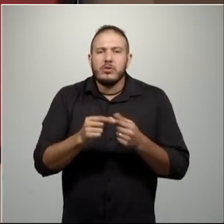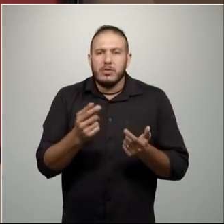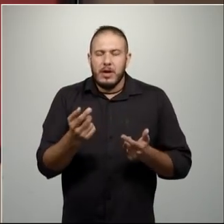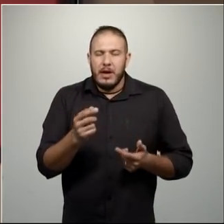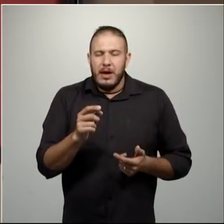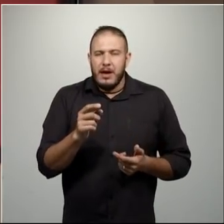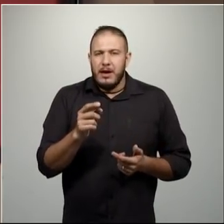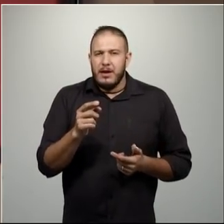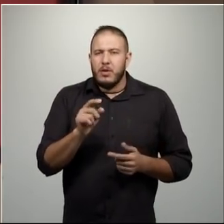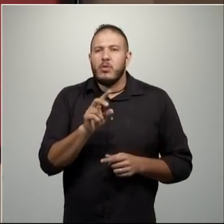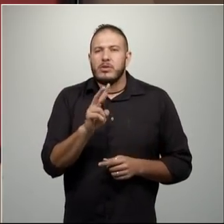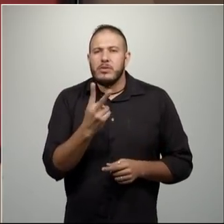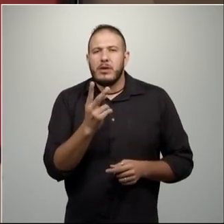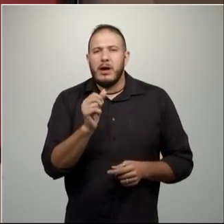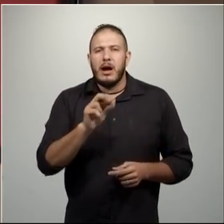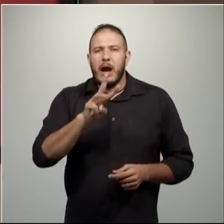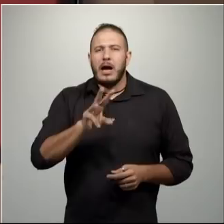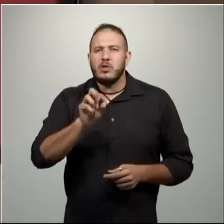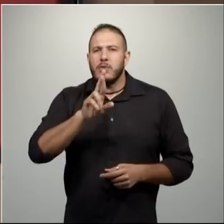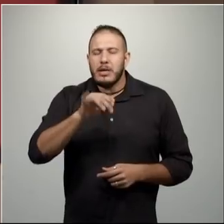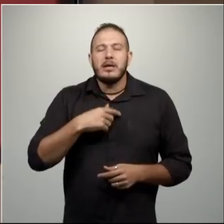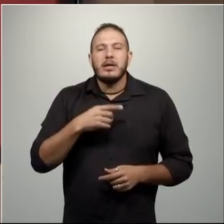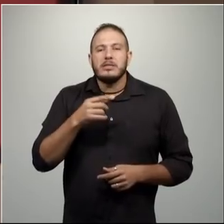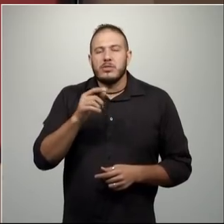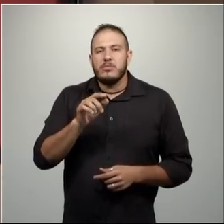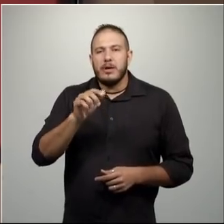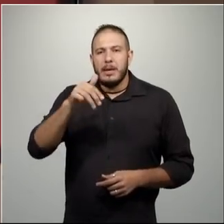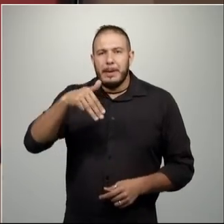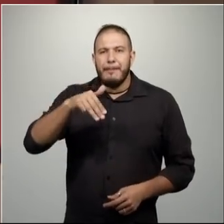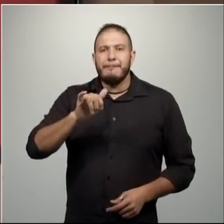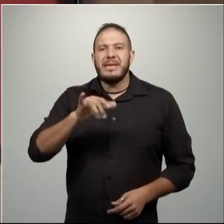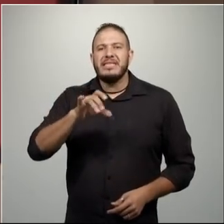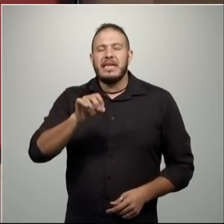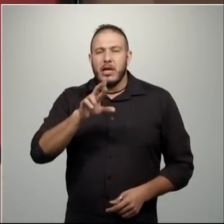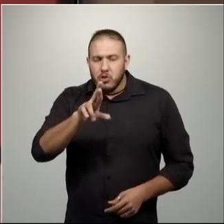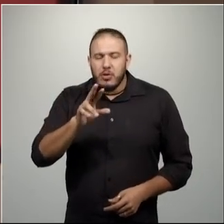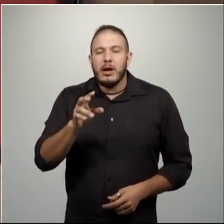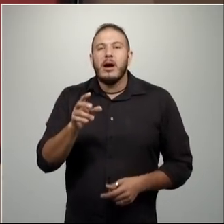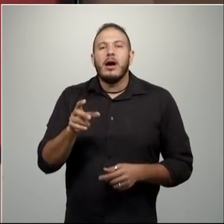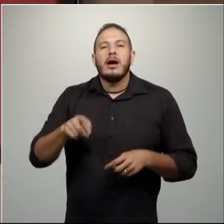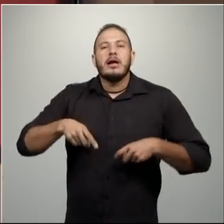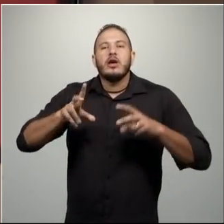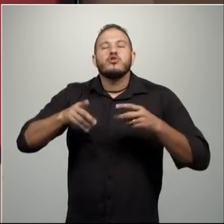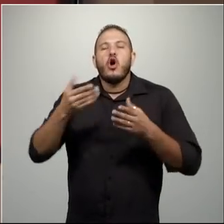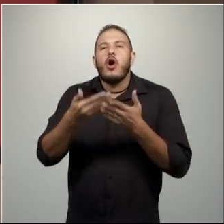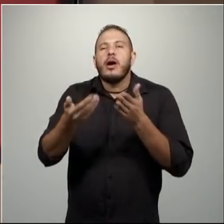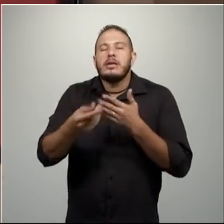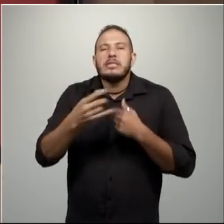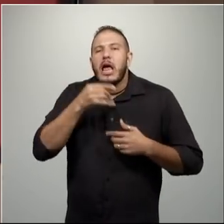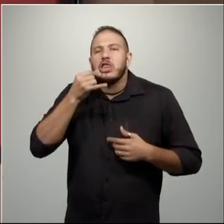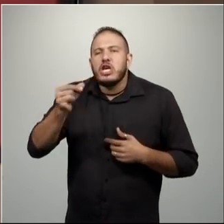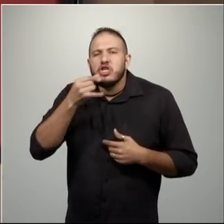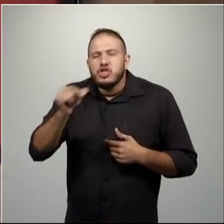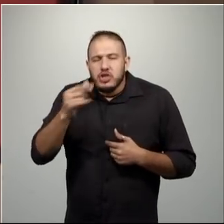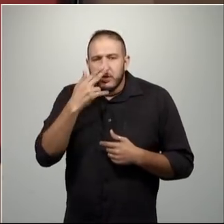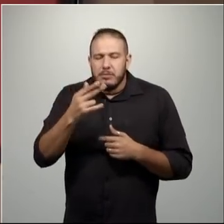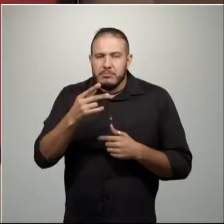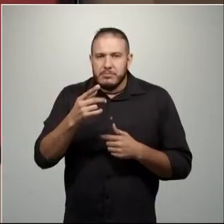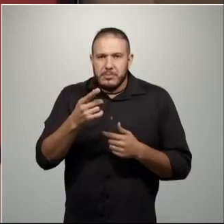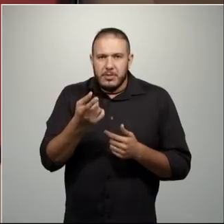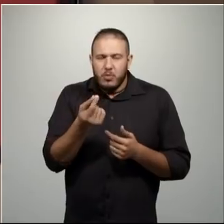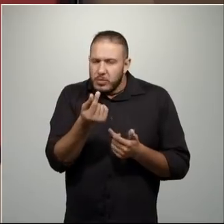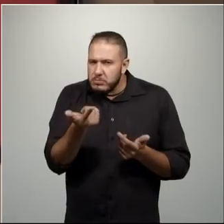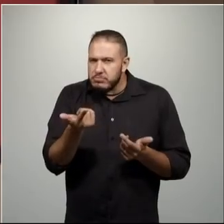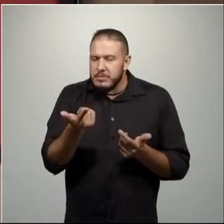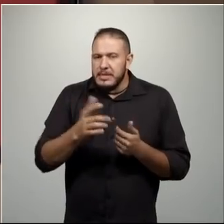de um minerador gasto de energia elétrica pegada de carbono é a quantidade de dióxido de carbono gasto para gerar energia elétrica